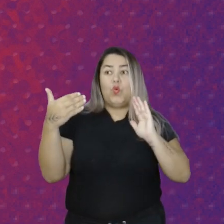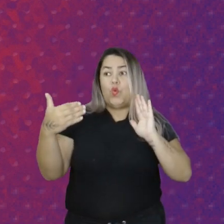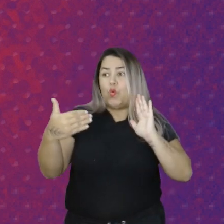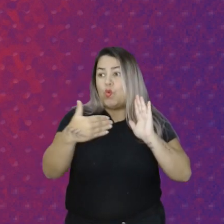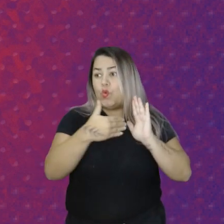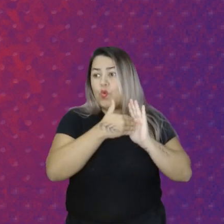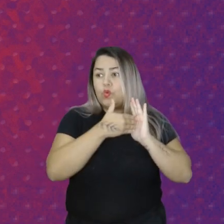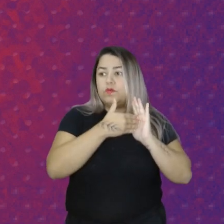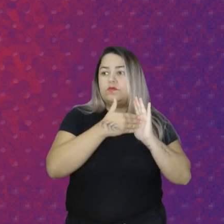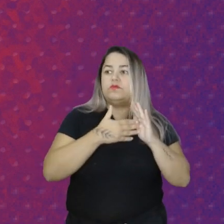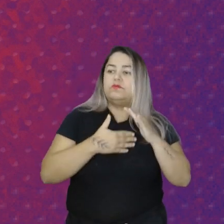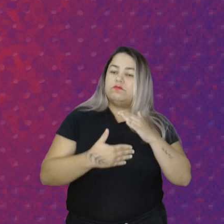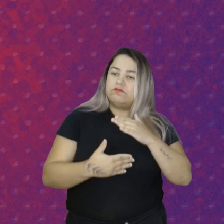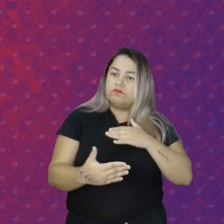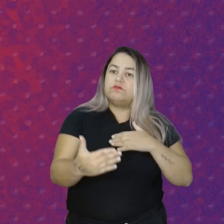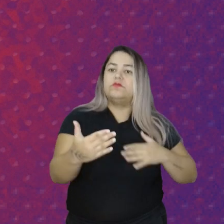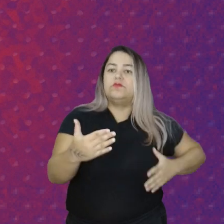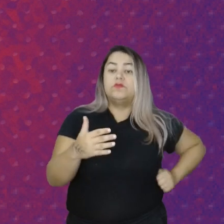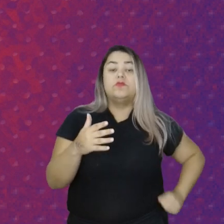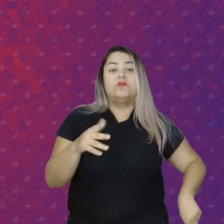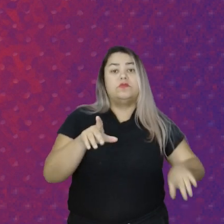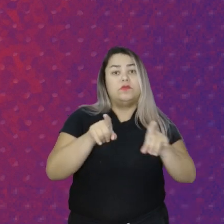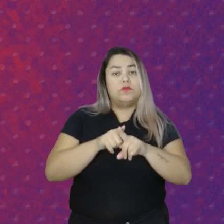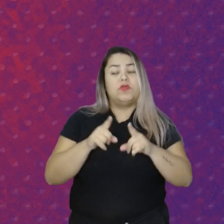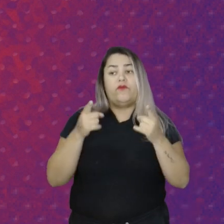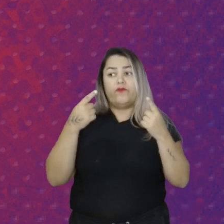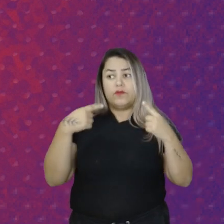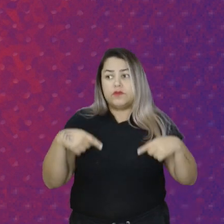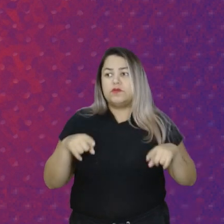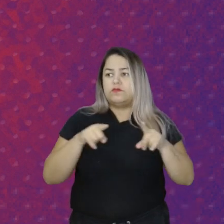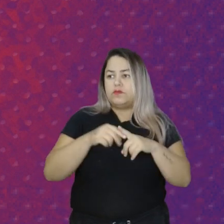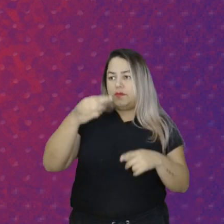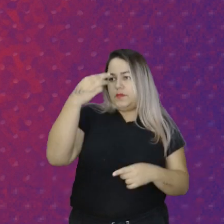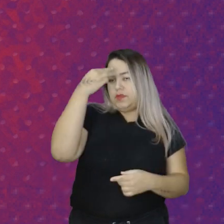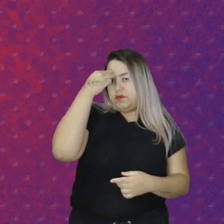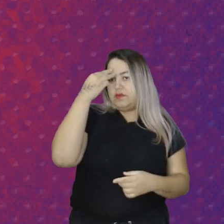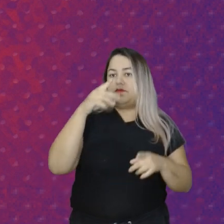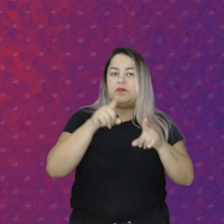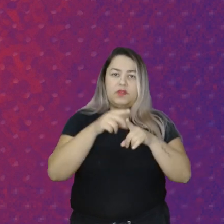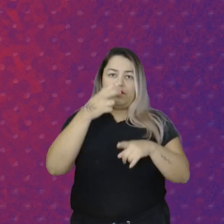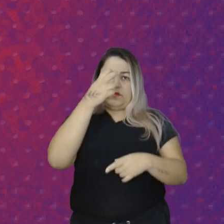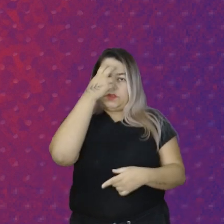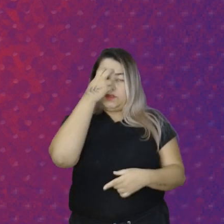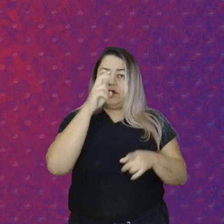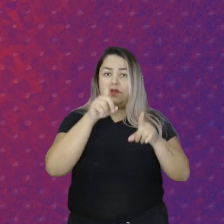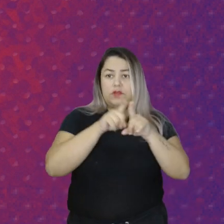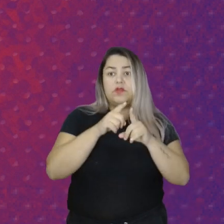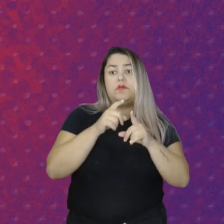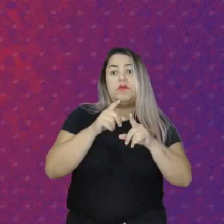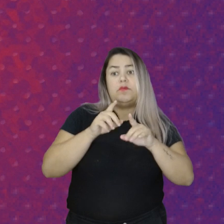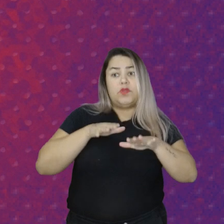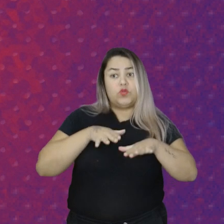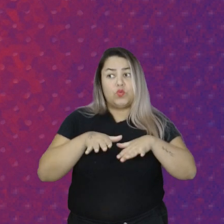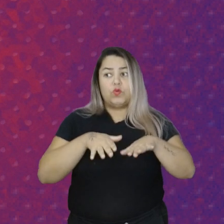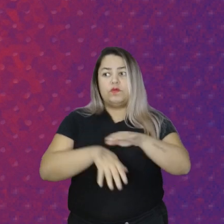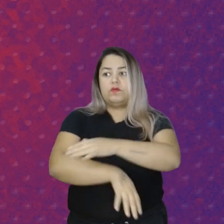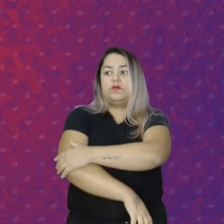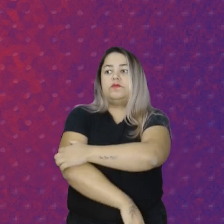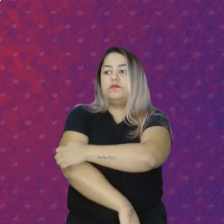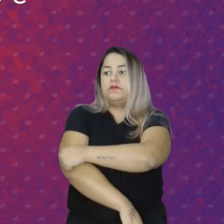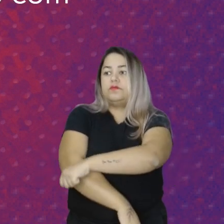longo prazo, de natureza física, mental, intelectual, sensorial, que,